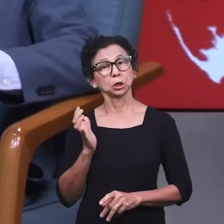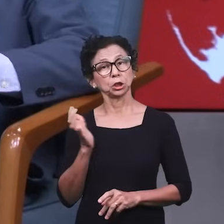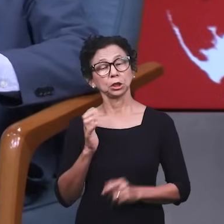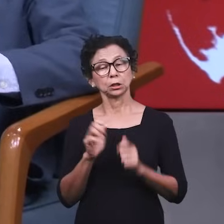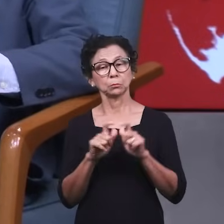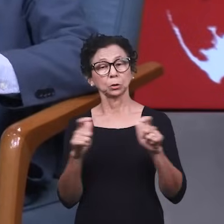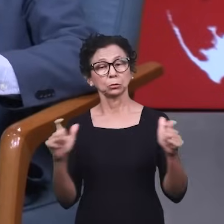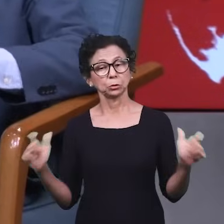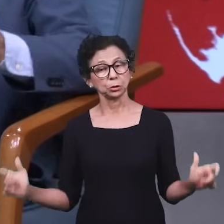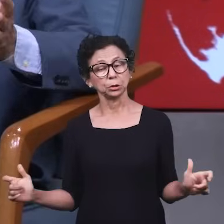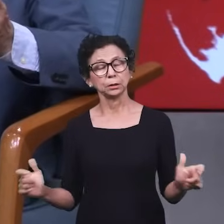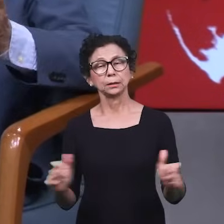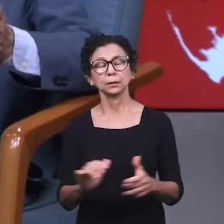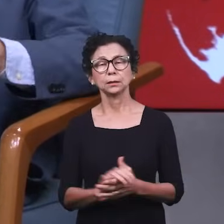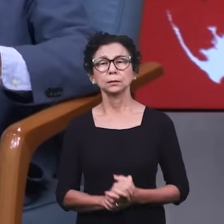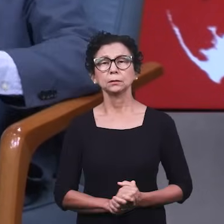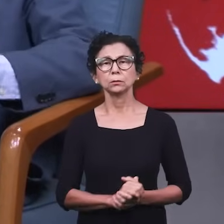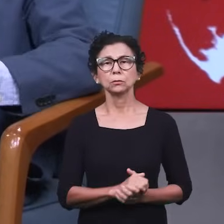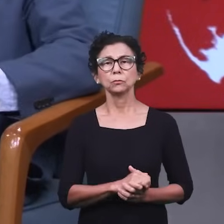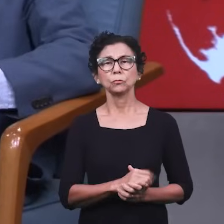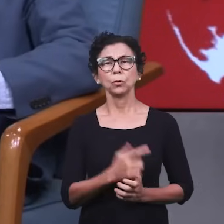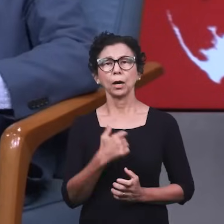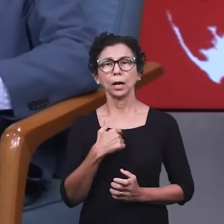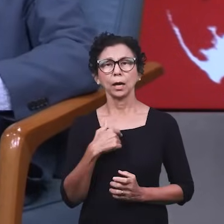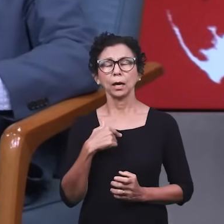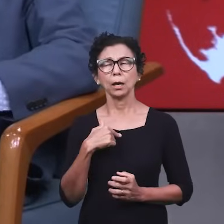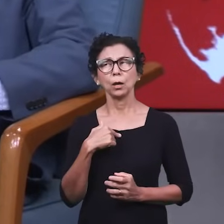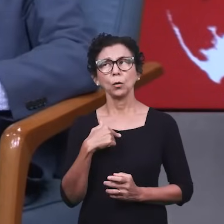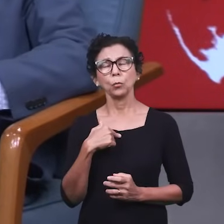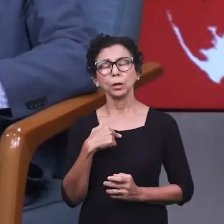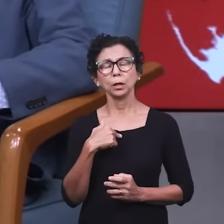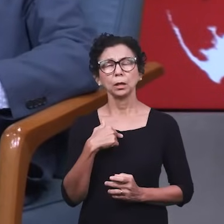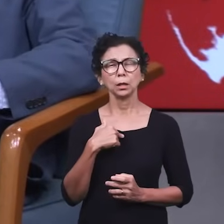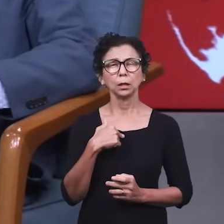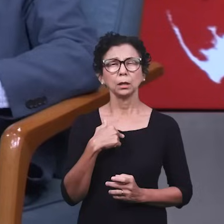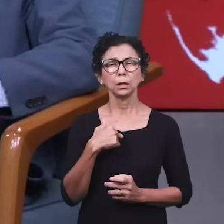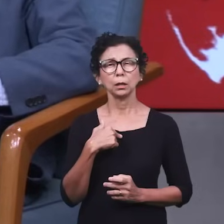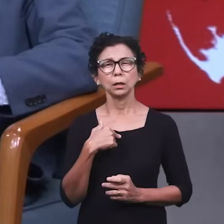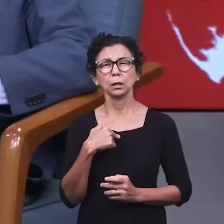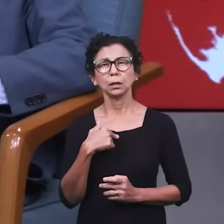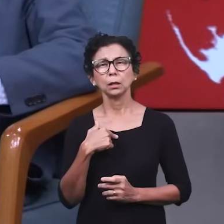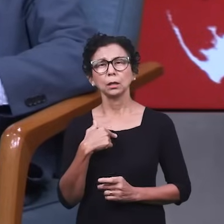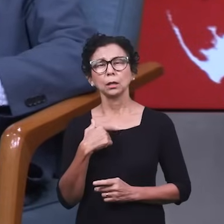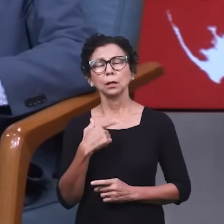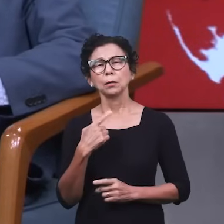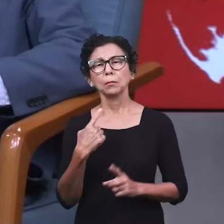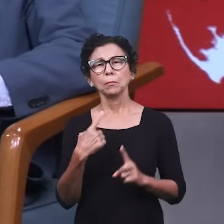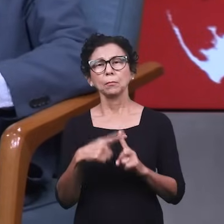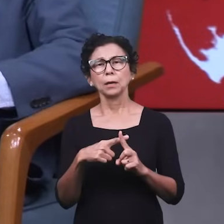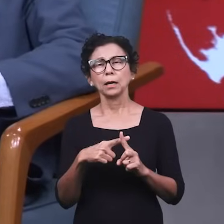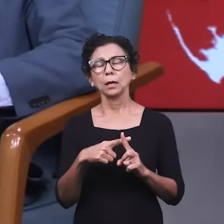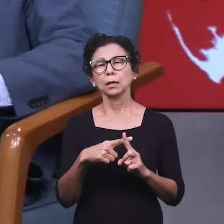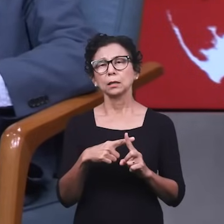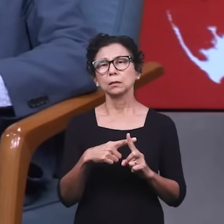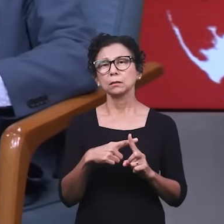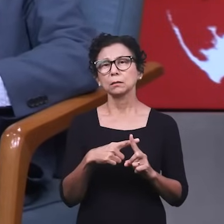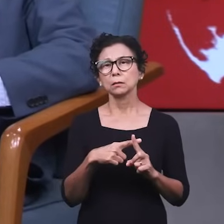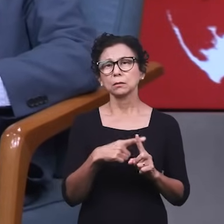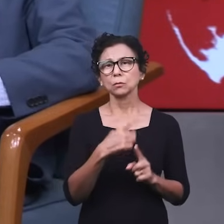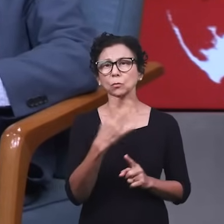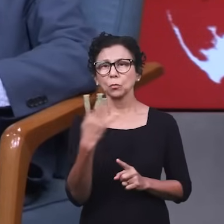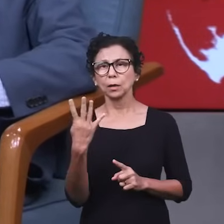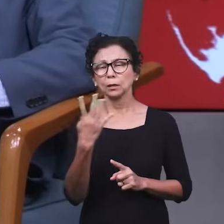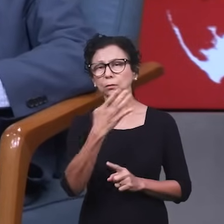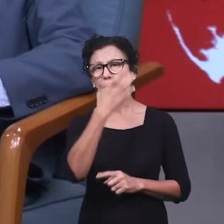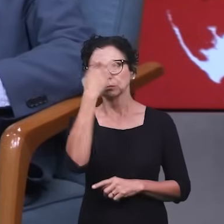levamos daqui, eu e mais um grupo de 4 irmãos, para esse trabalho lá no Leme.